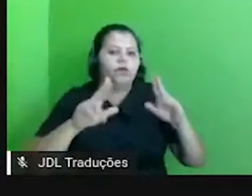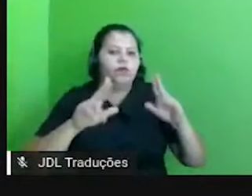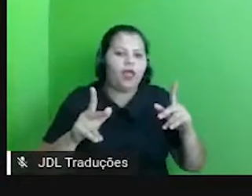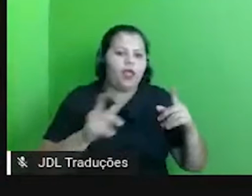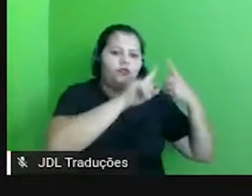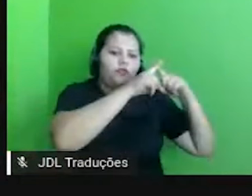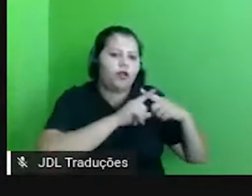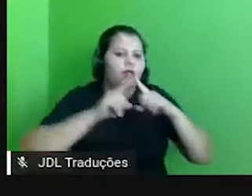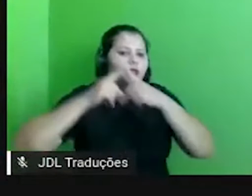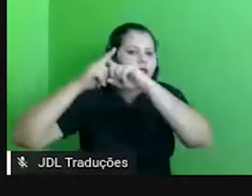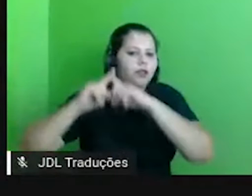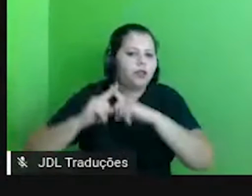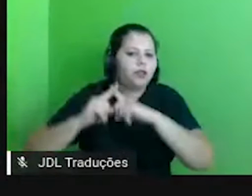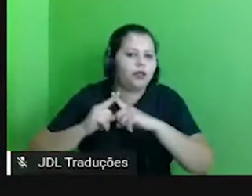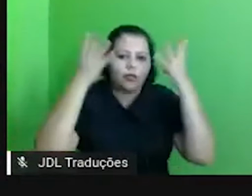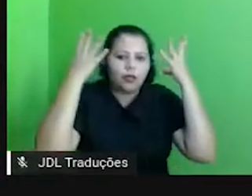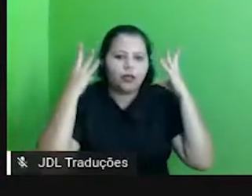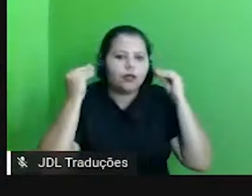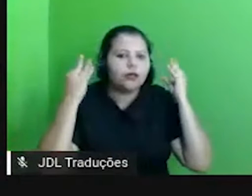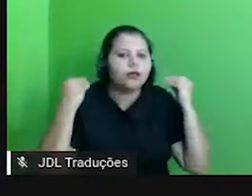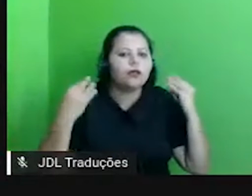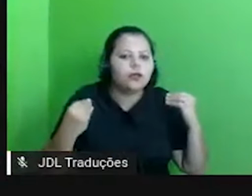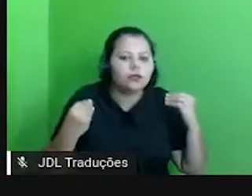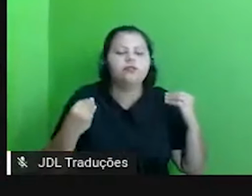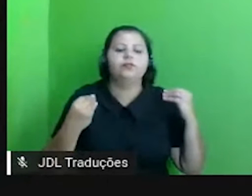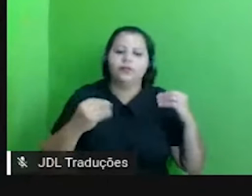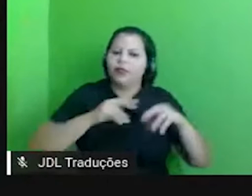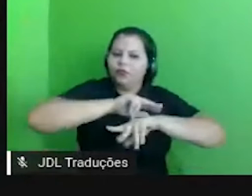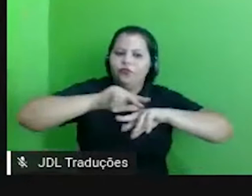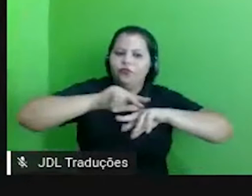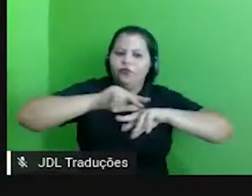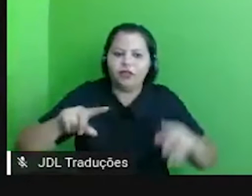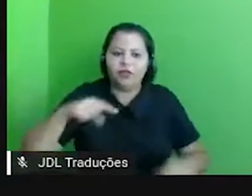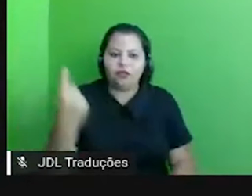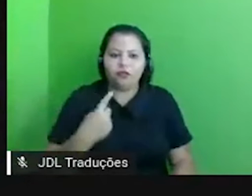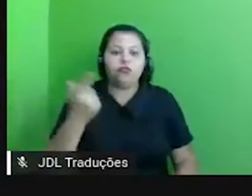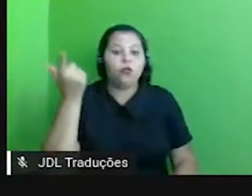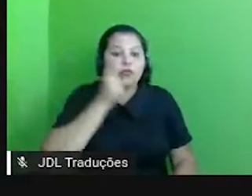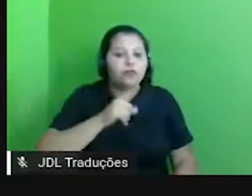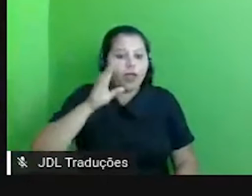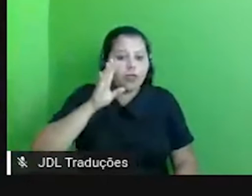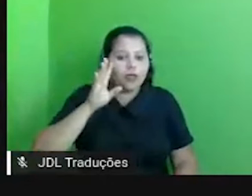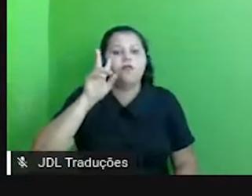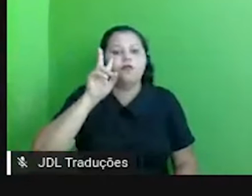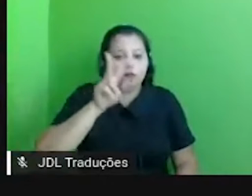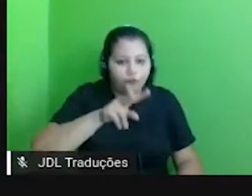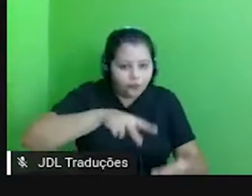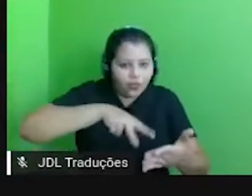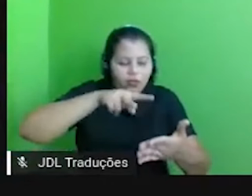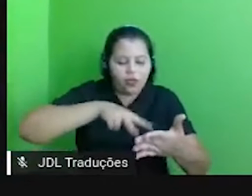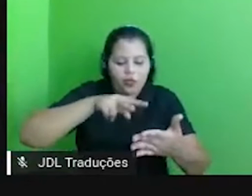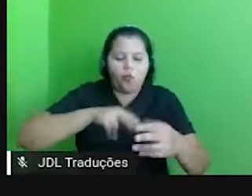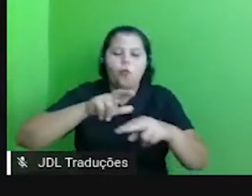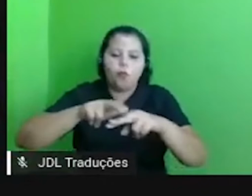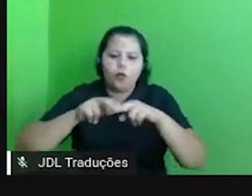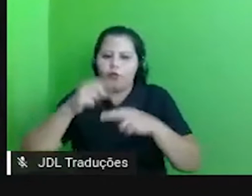é isso tudo a gente consegue acessar justamente pelas ilustrações do Josias Marinho eu acho que é importante